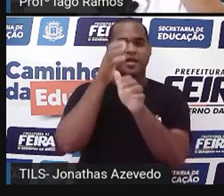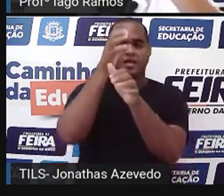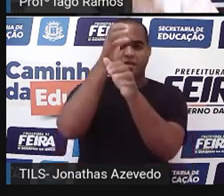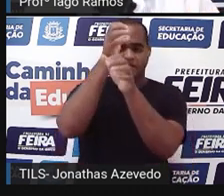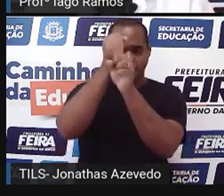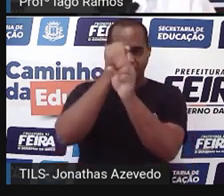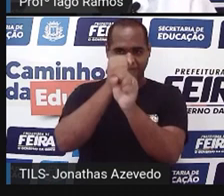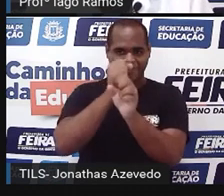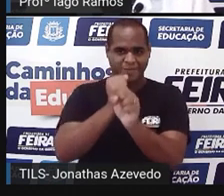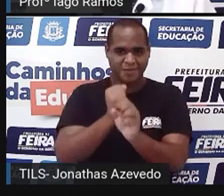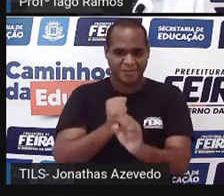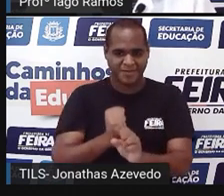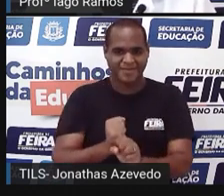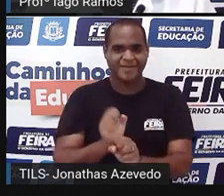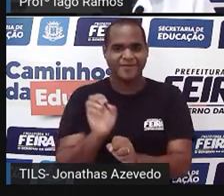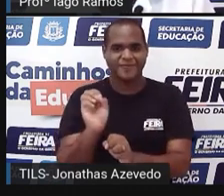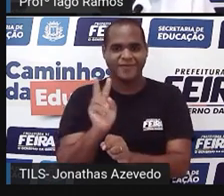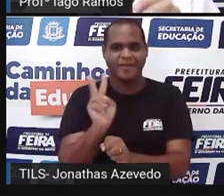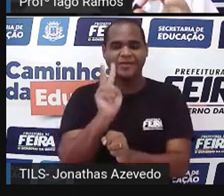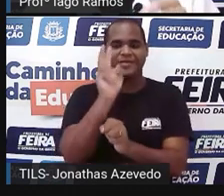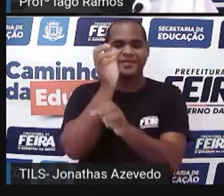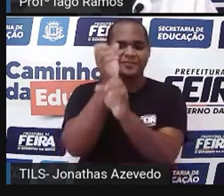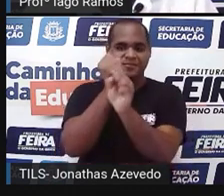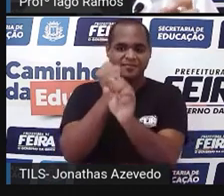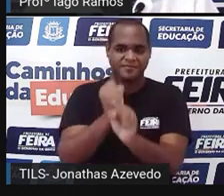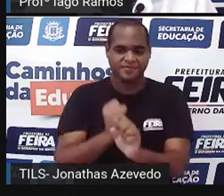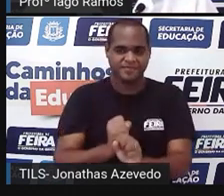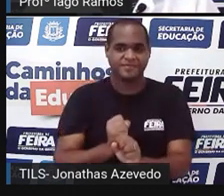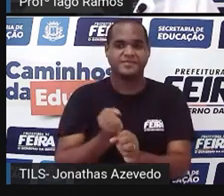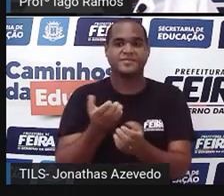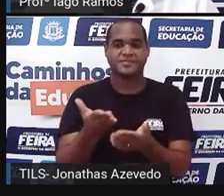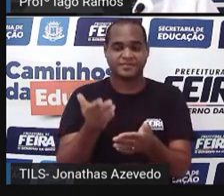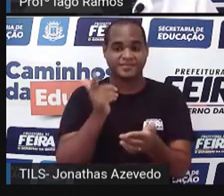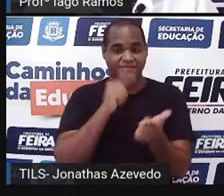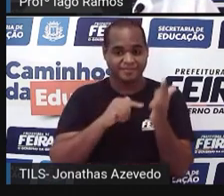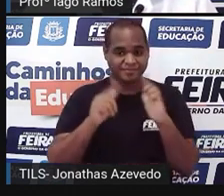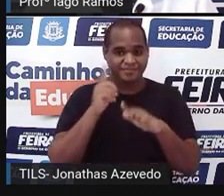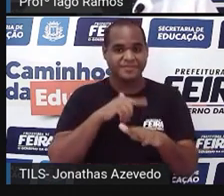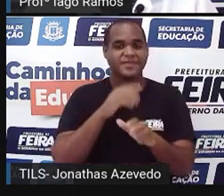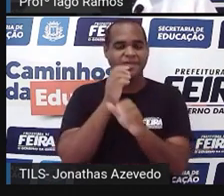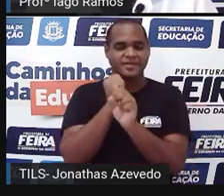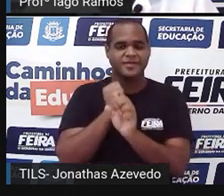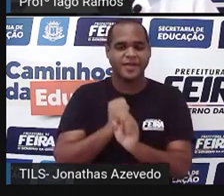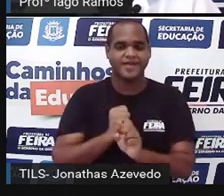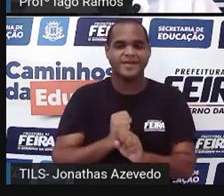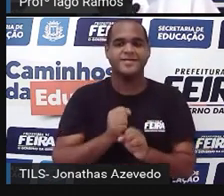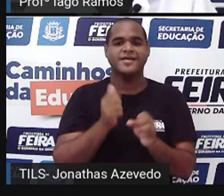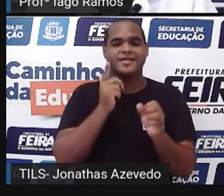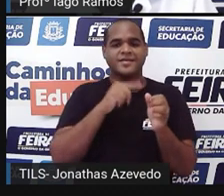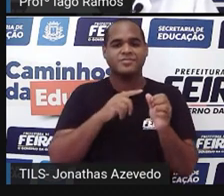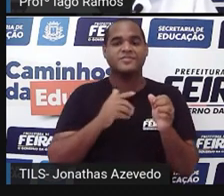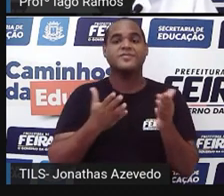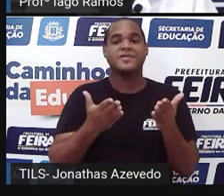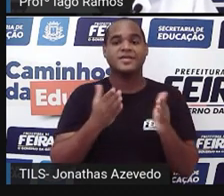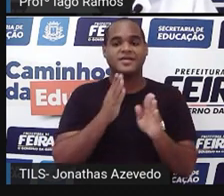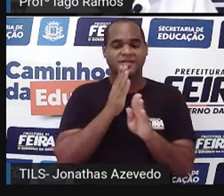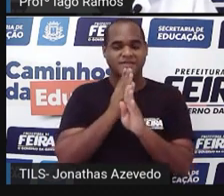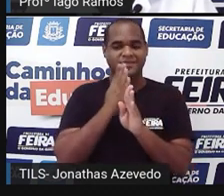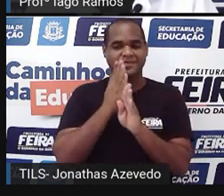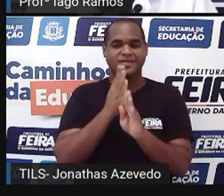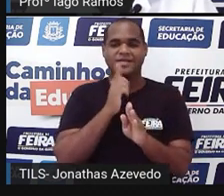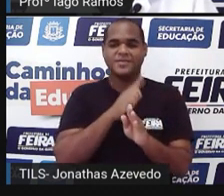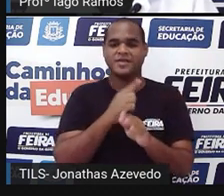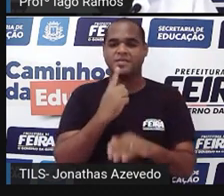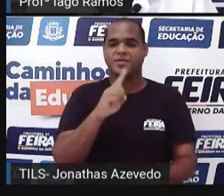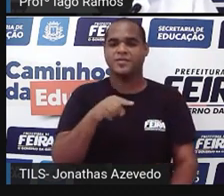somar todos os valores tá somando ali todos os valores do consumo de energia elétrica a gente encontra